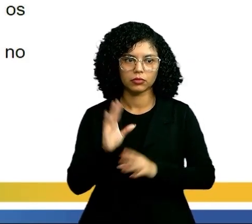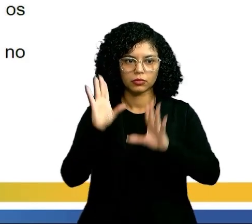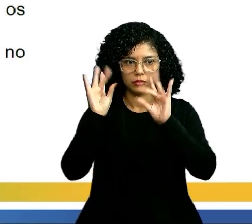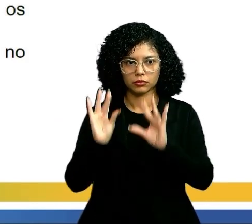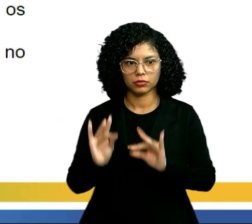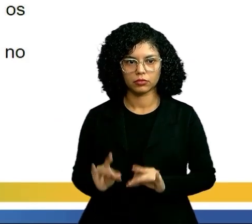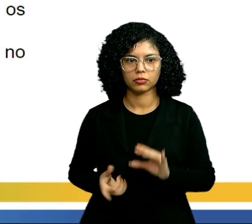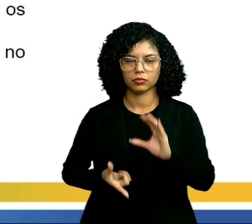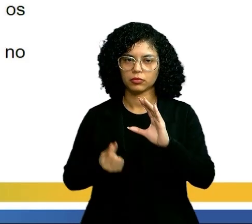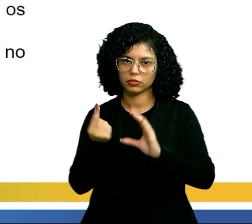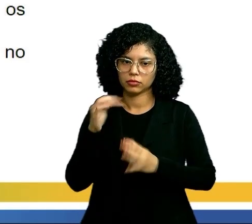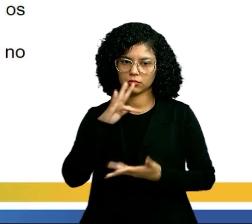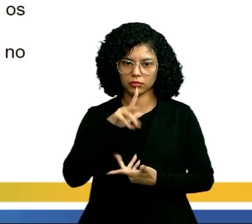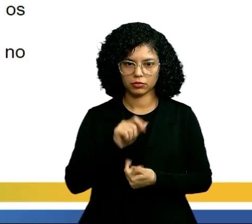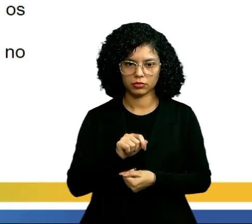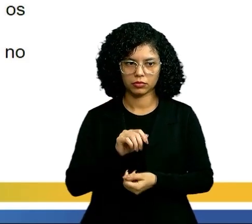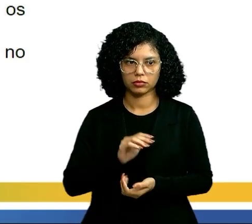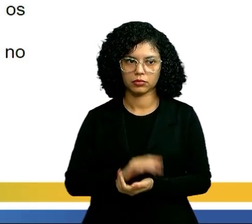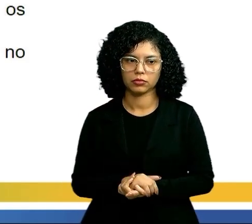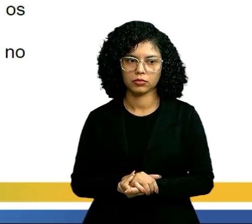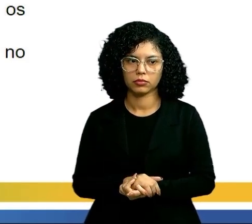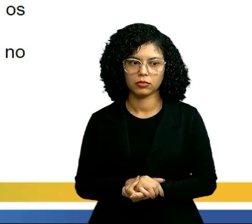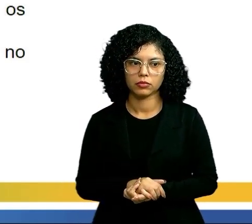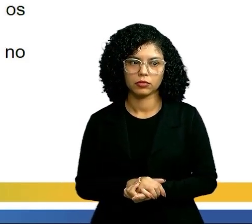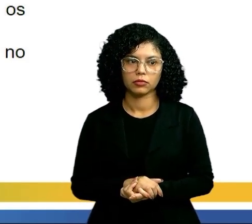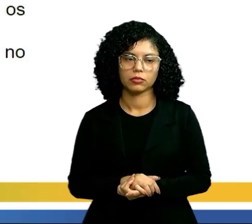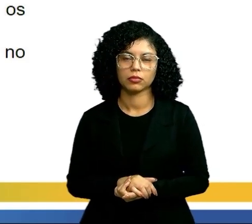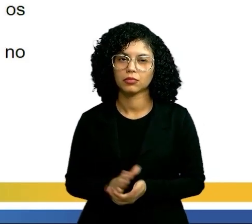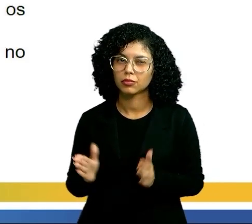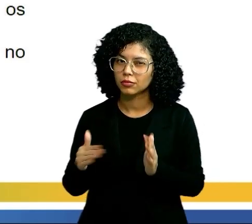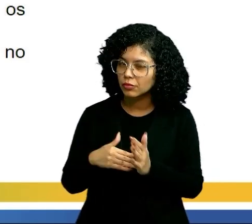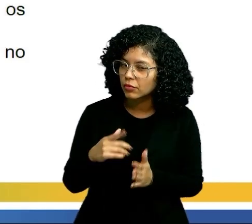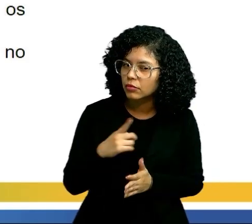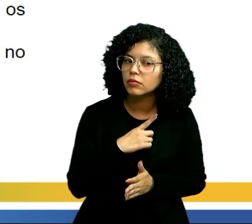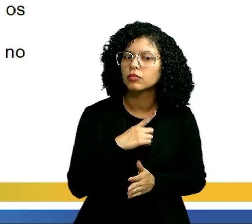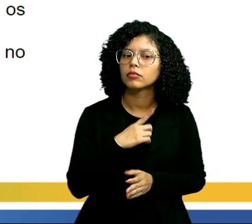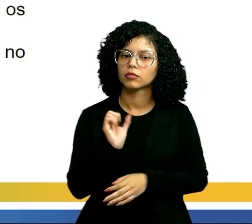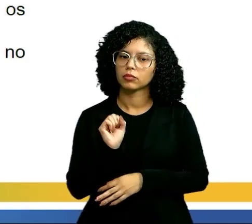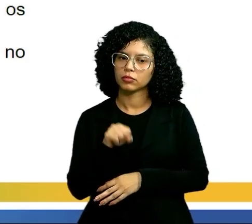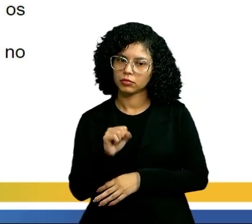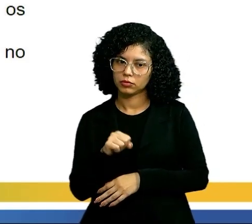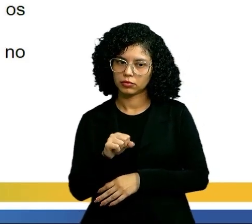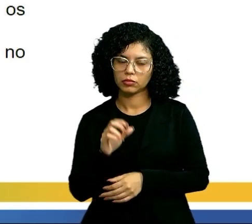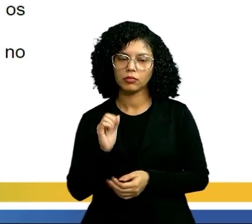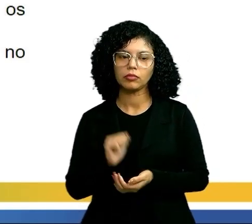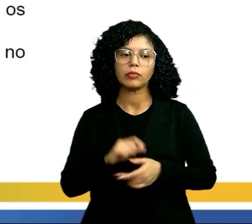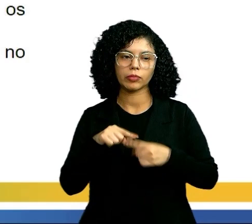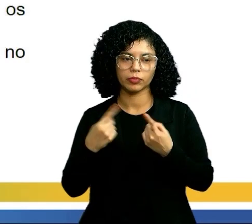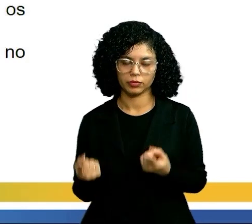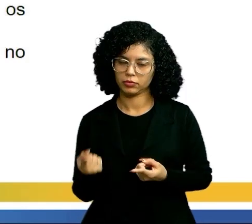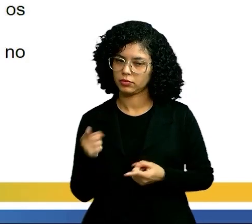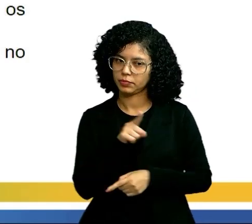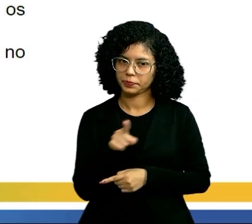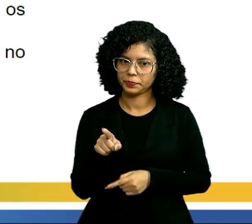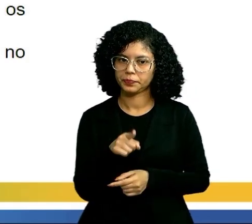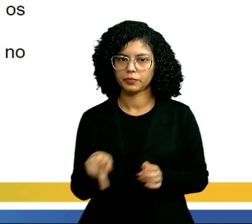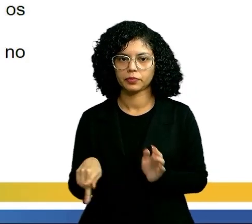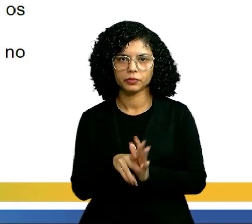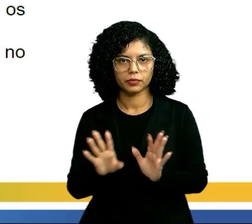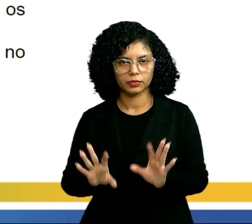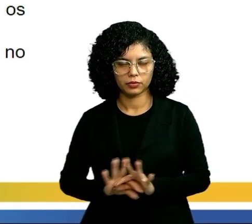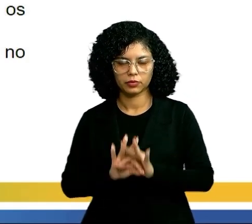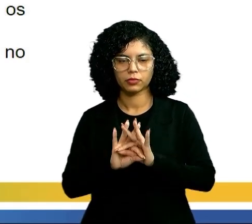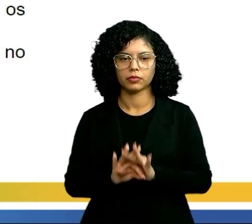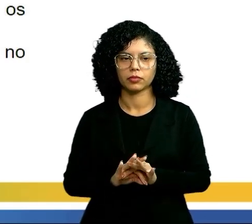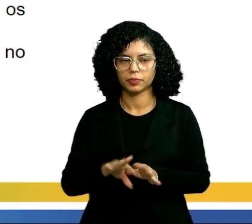dos países que os destacam no cenário capitalista mundial. Até temos essa configuração na América Latina, mas ela não está